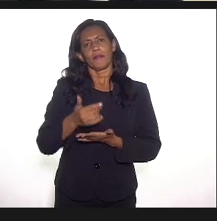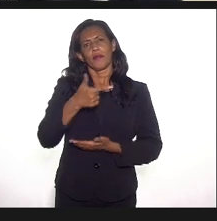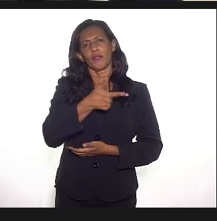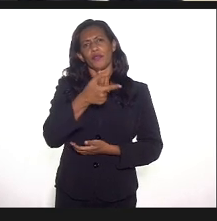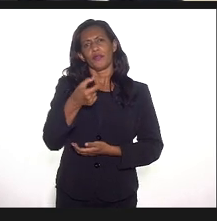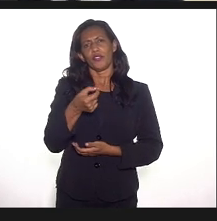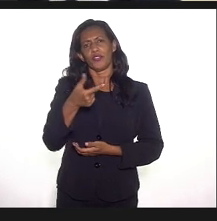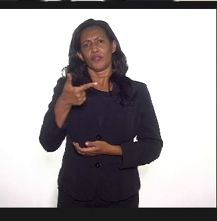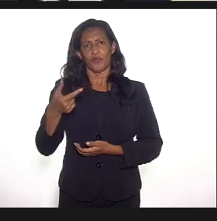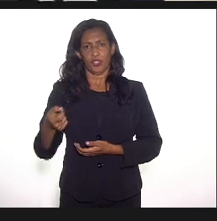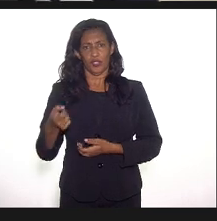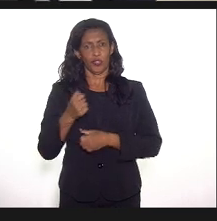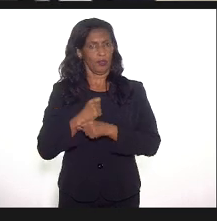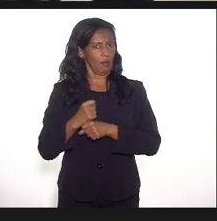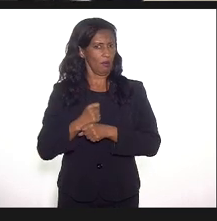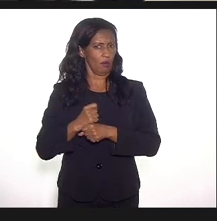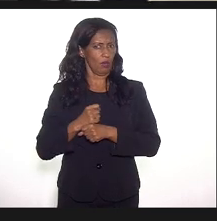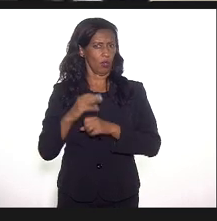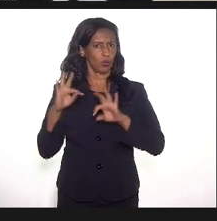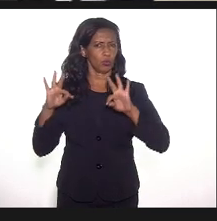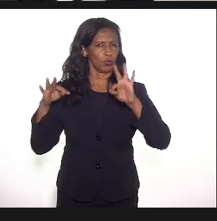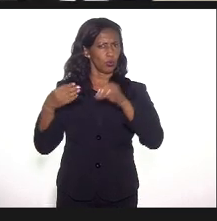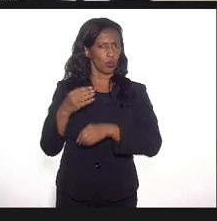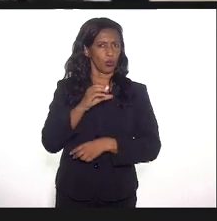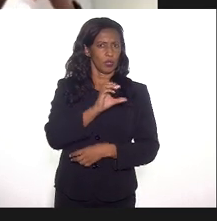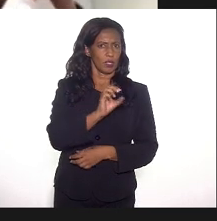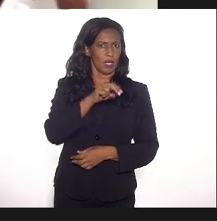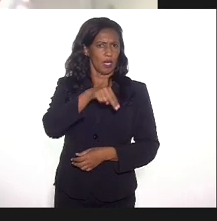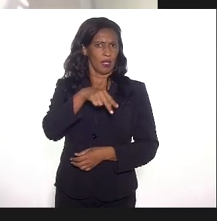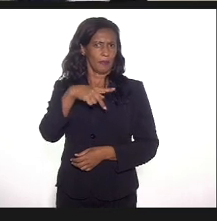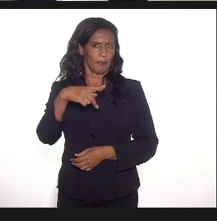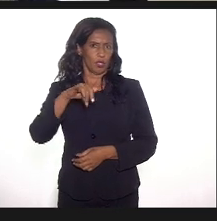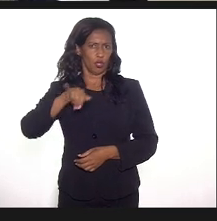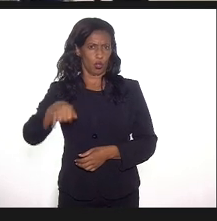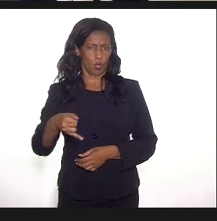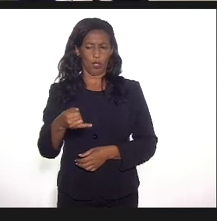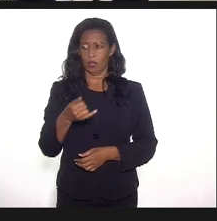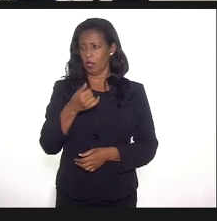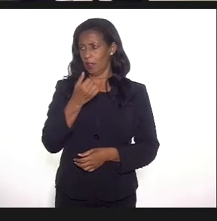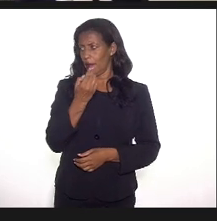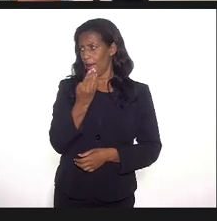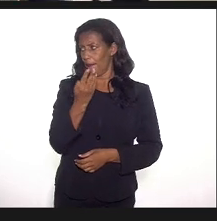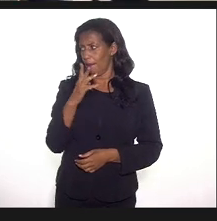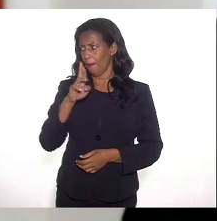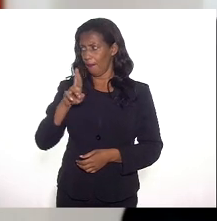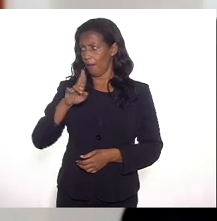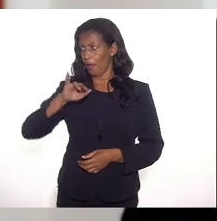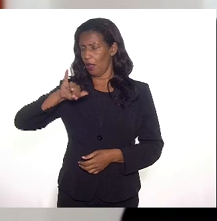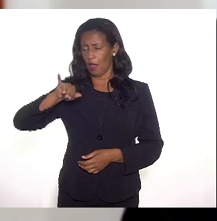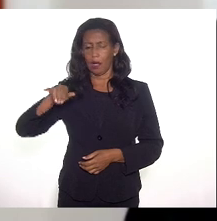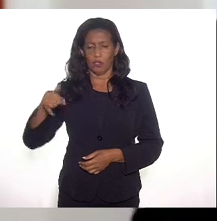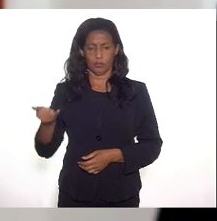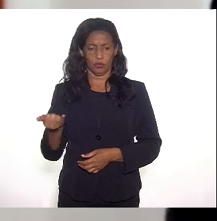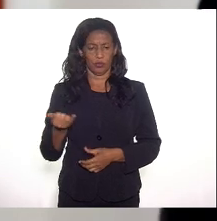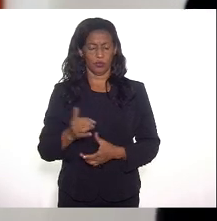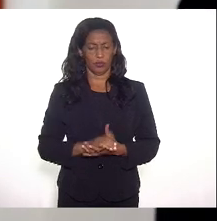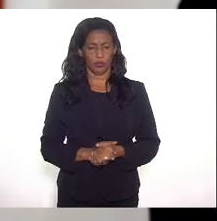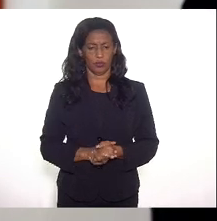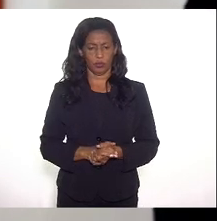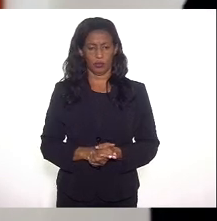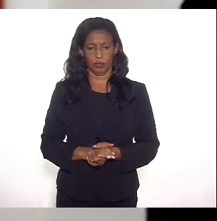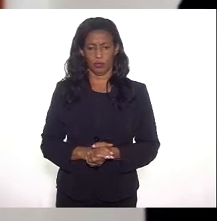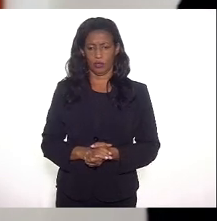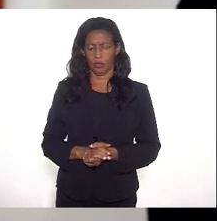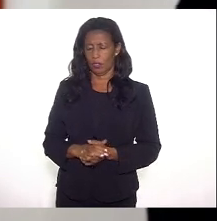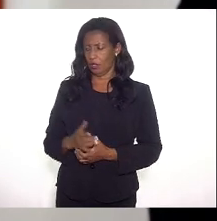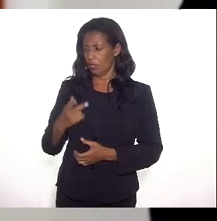2020, todas as... os CNPJs que existiam com bares e restaurantes, caiu de 19 mil no início da